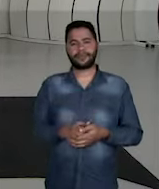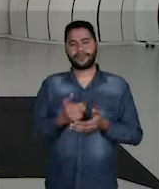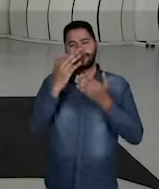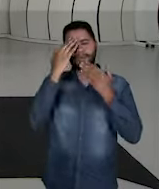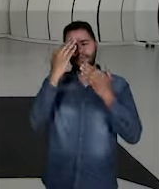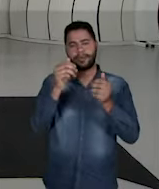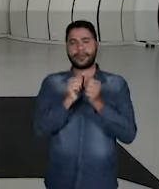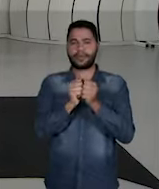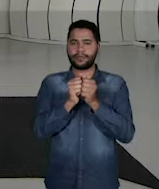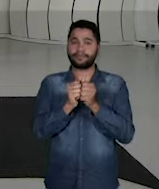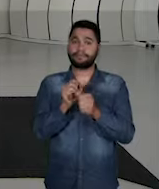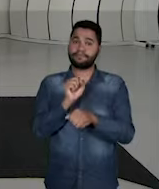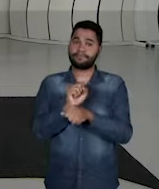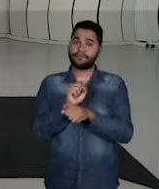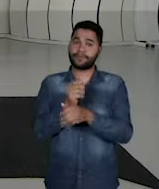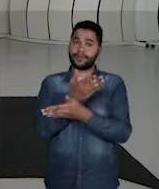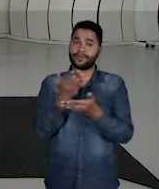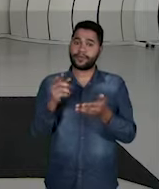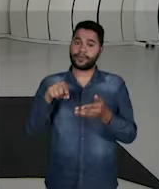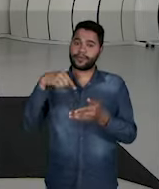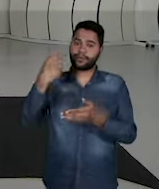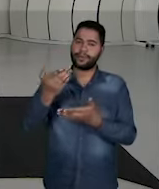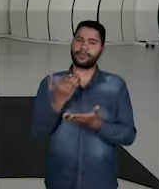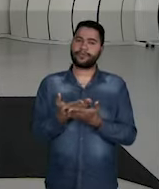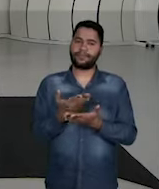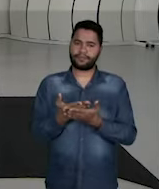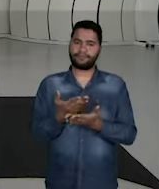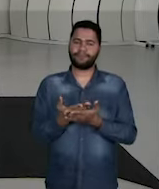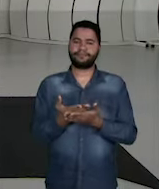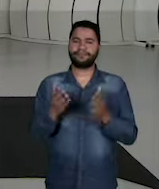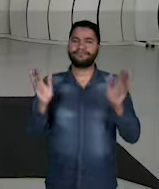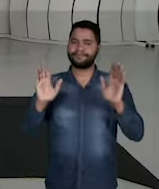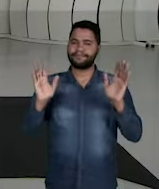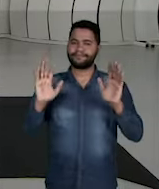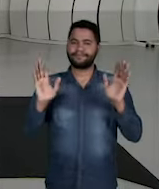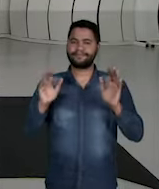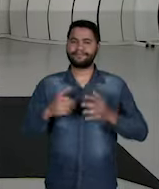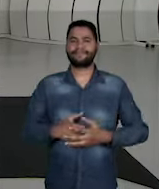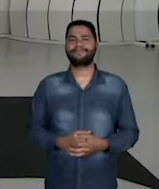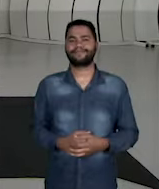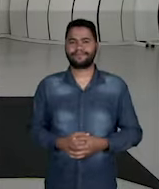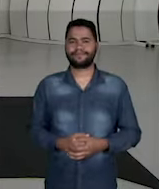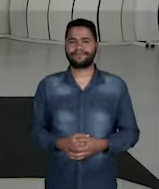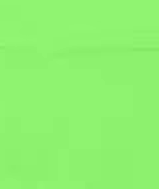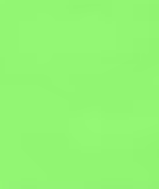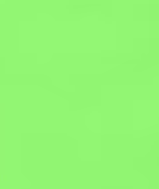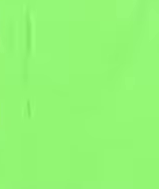sua companhia. Eu aguardo vocês na nossa próxima aula. Até lá. Tchau, tchau.